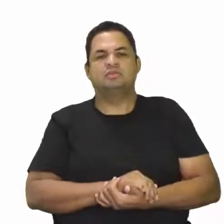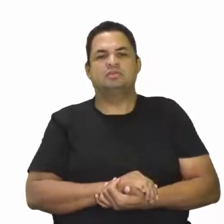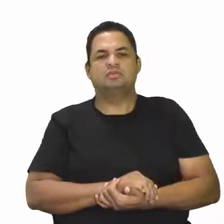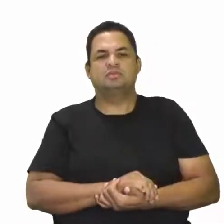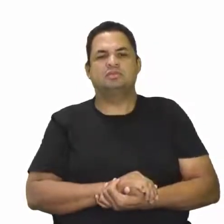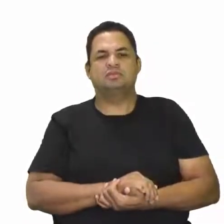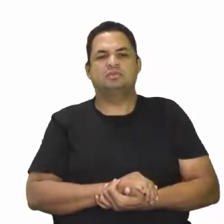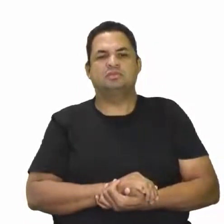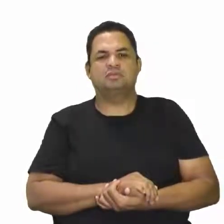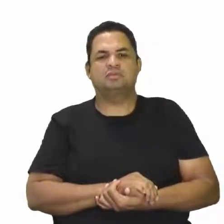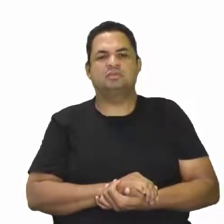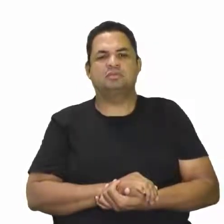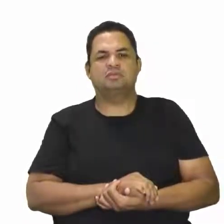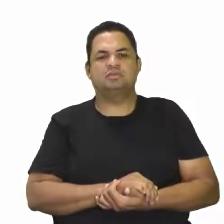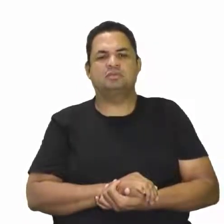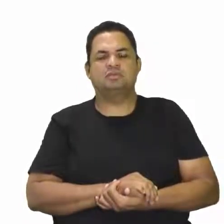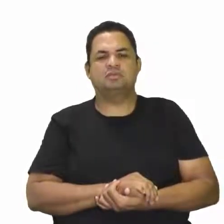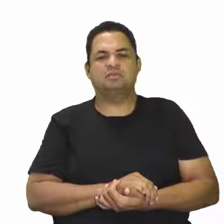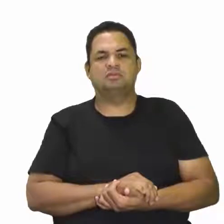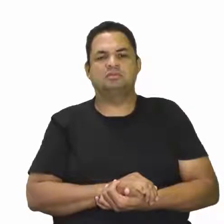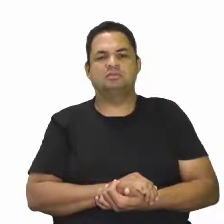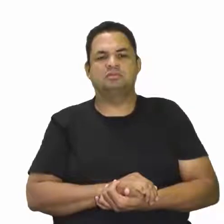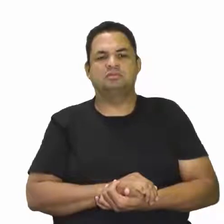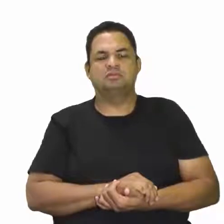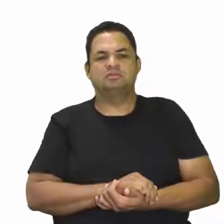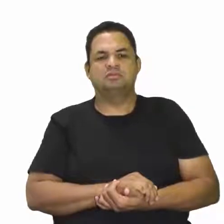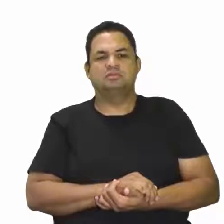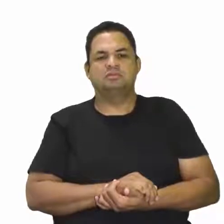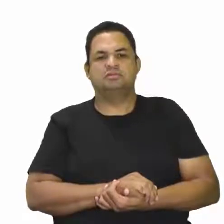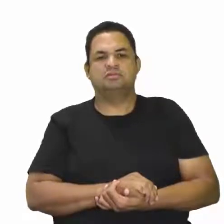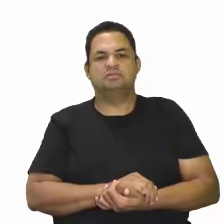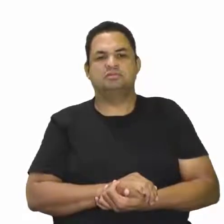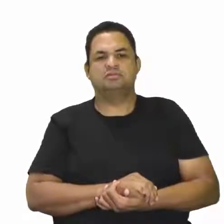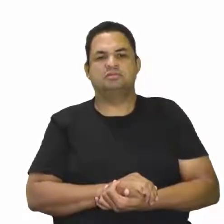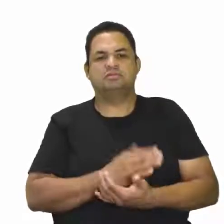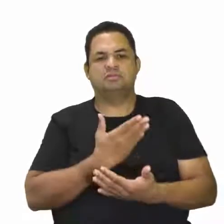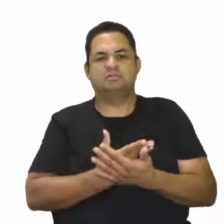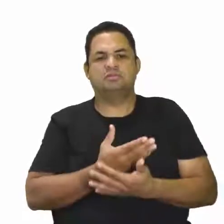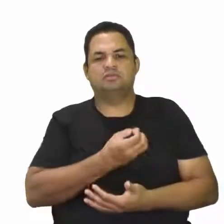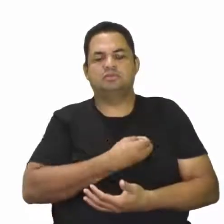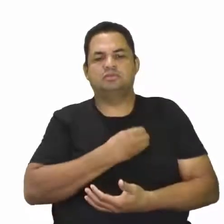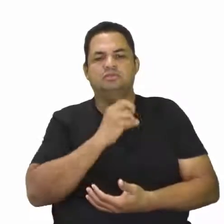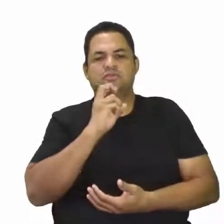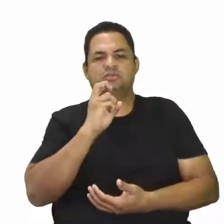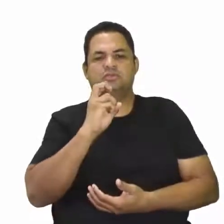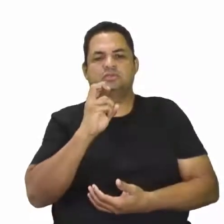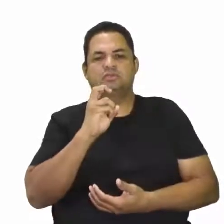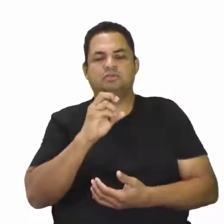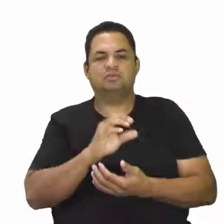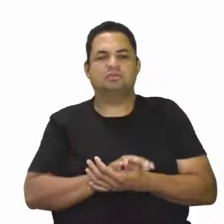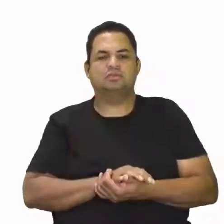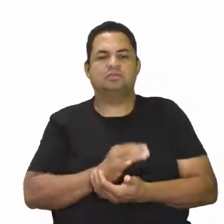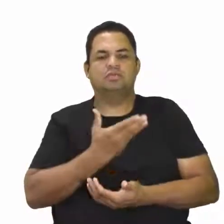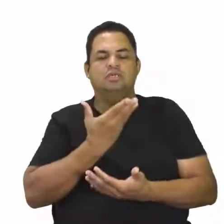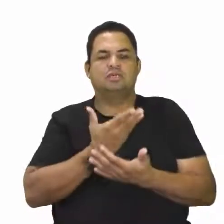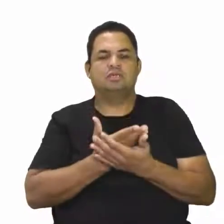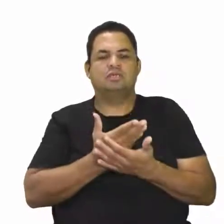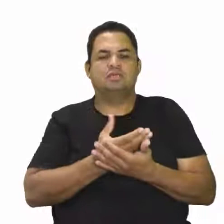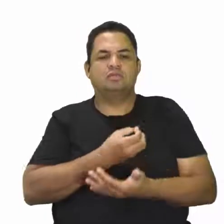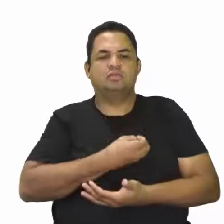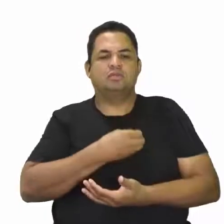volta. Vamos lá na canetinha. Na aula 5, na aula